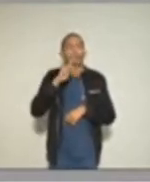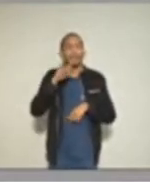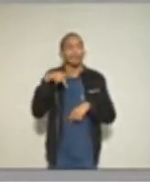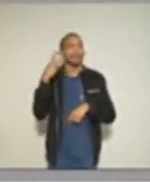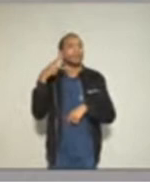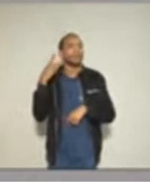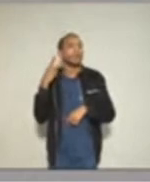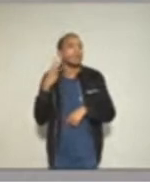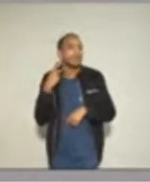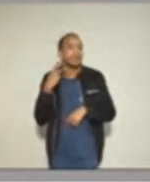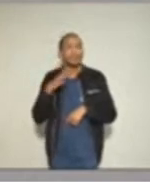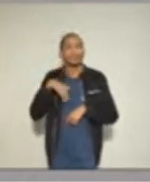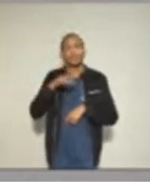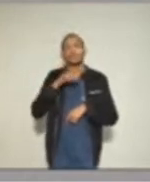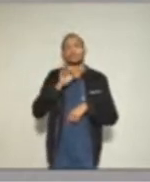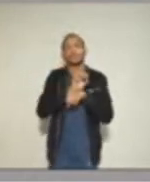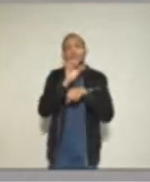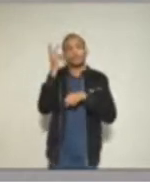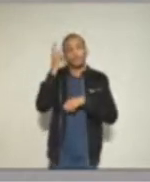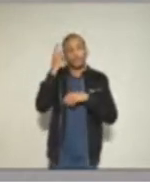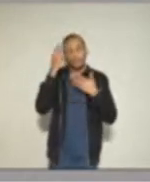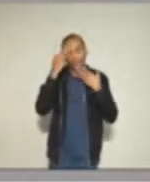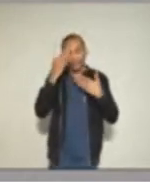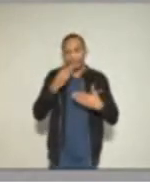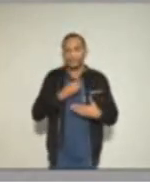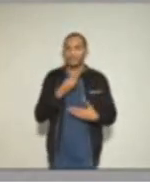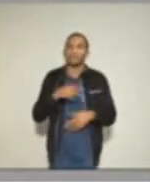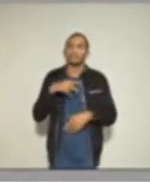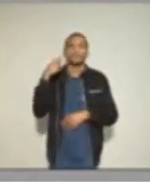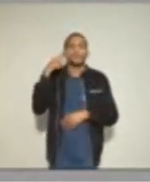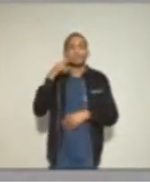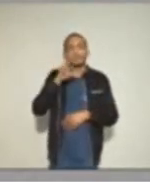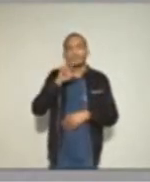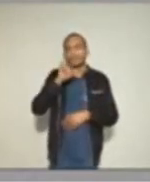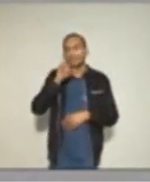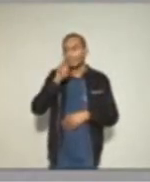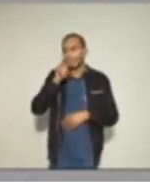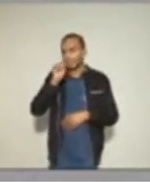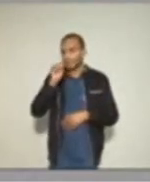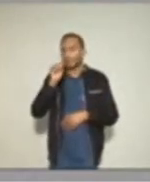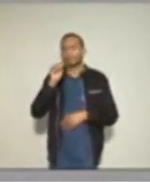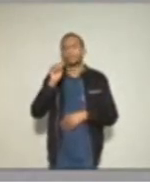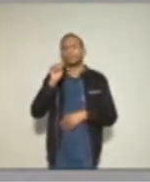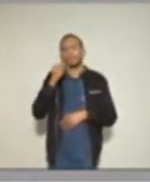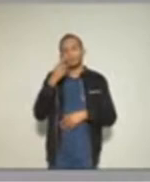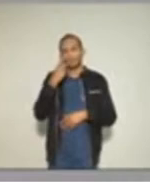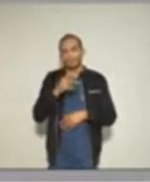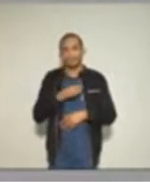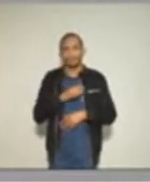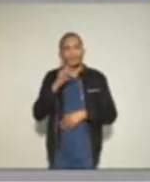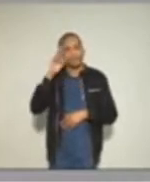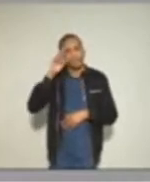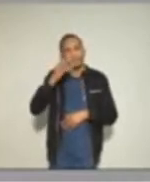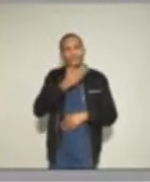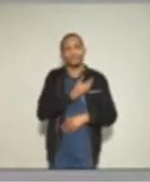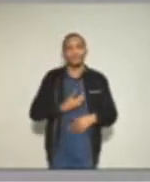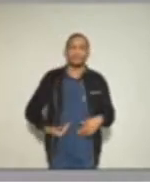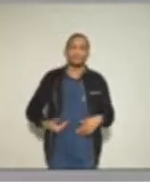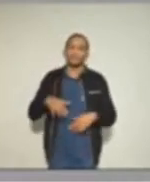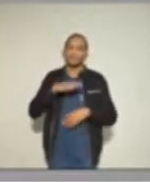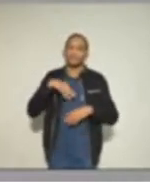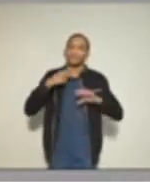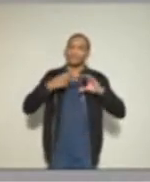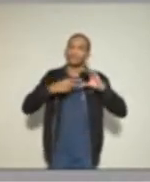de São Paulo. Muito obrigado. Ao vereador Fábio Riva, que é o líder do governo na Câmara Municipal de São